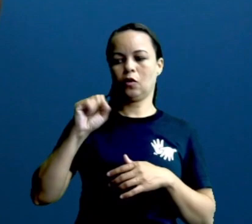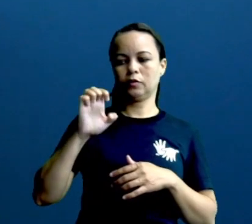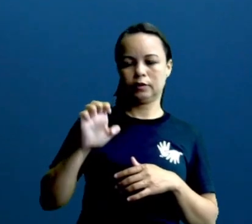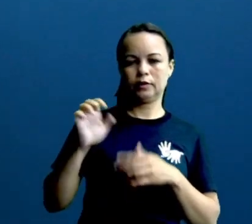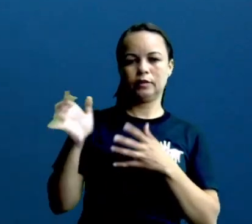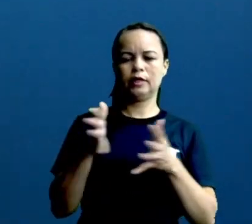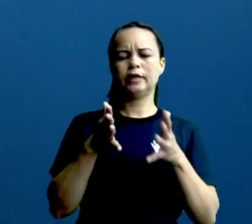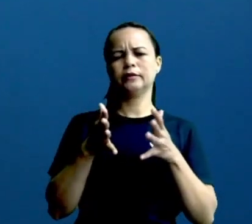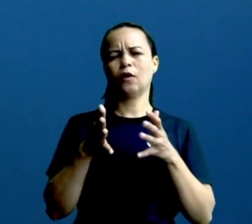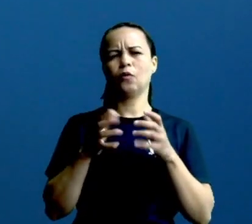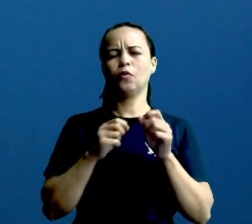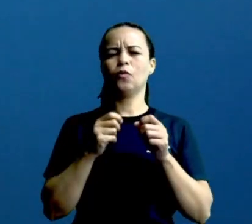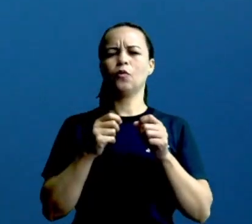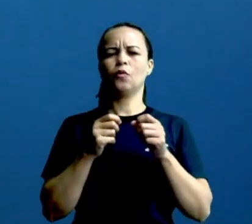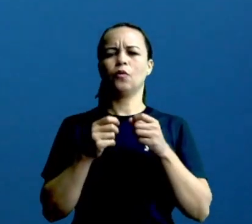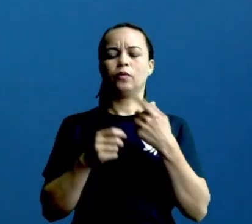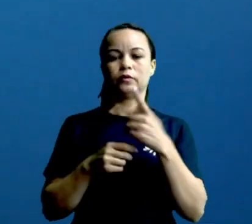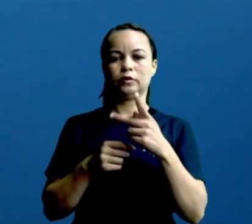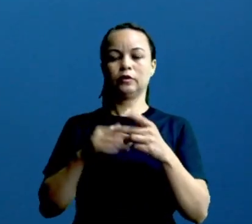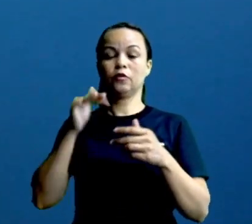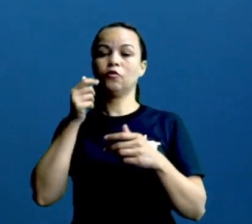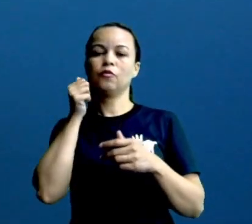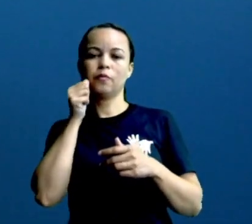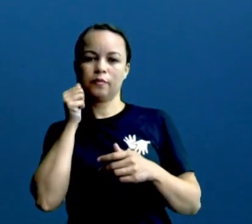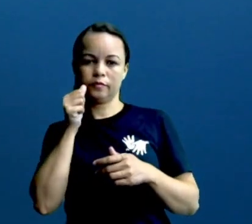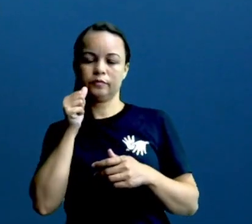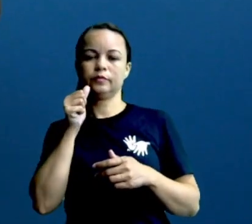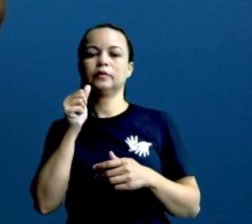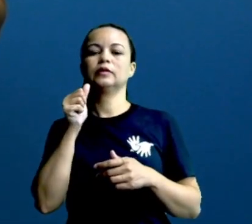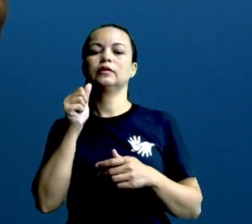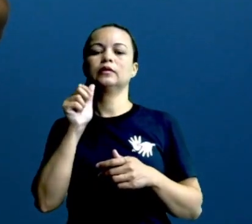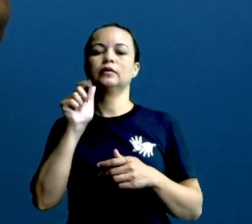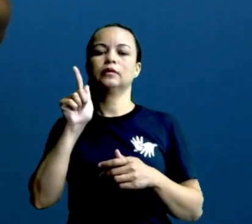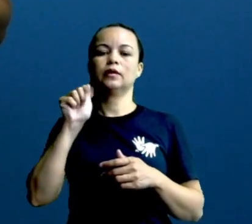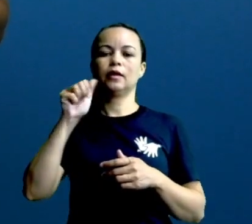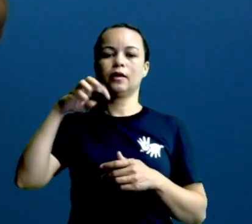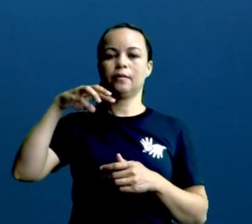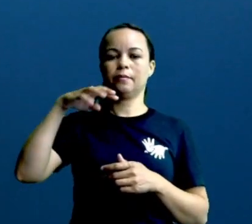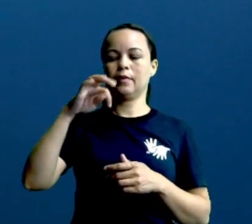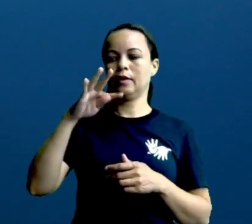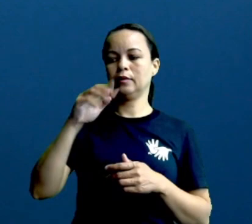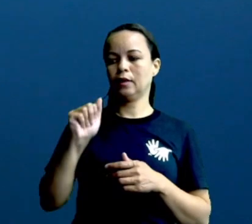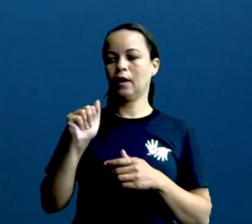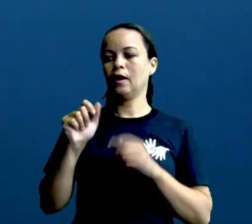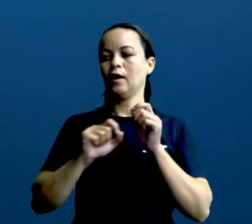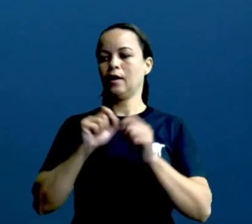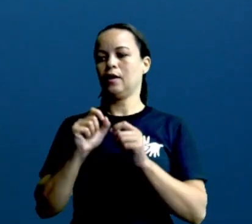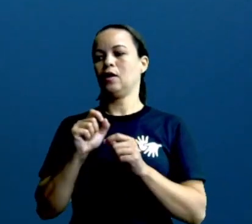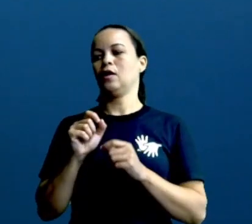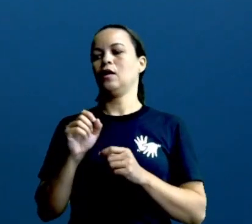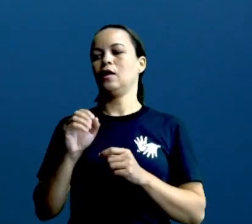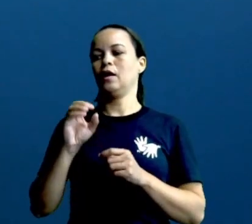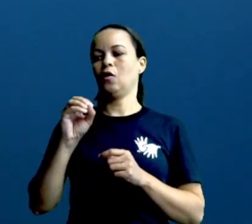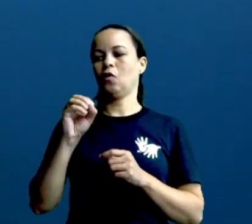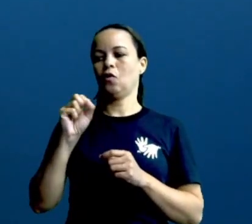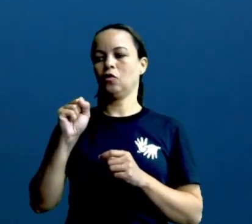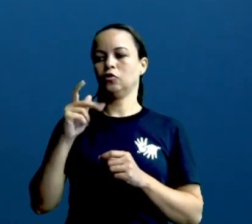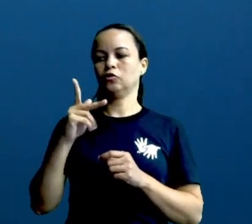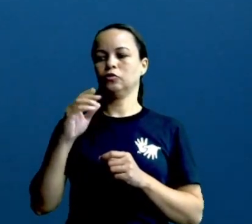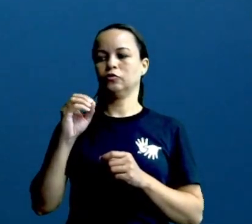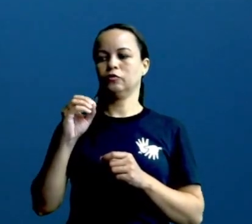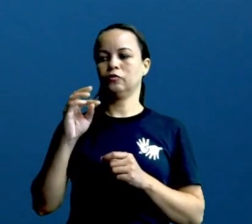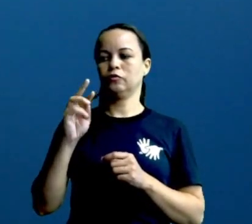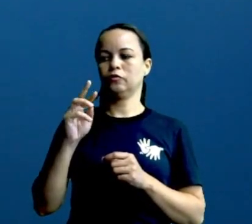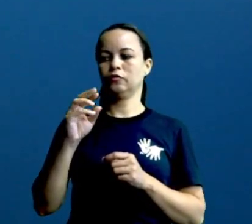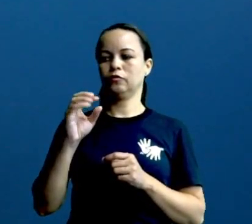O anterozoide. O gameta feminino seria quem? A osfera. O gameta masculino está sendo lá produzido no anterídeo.